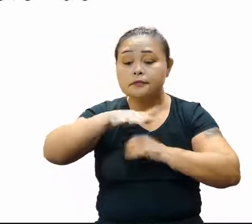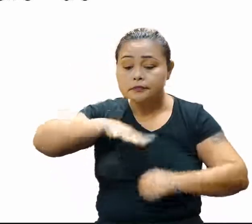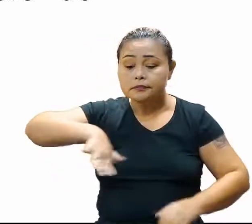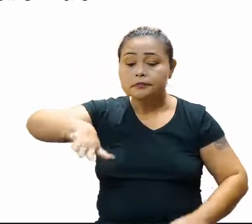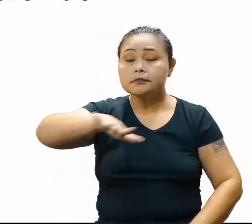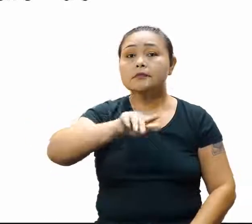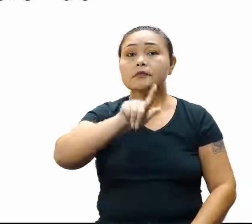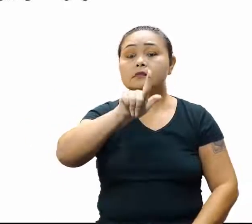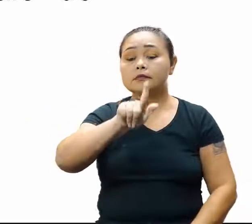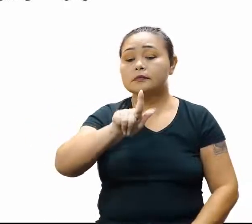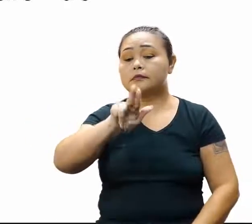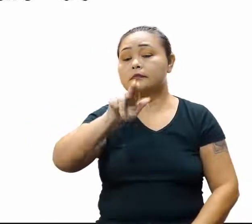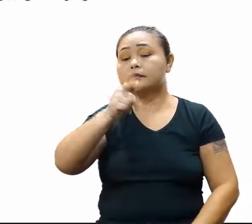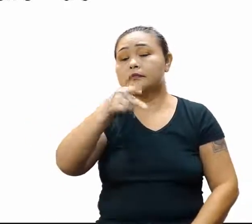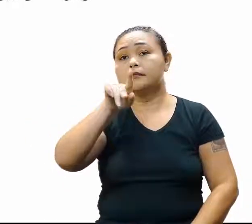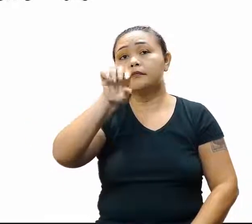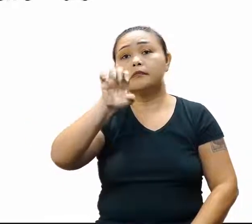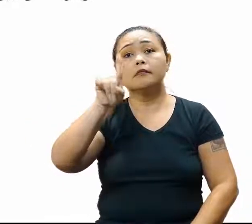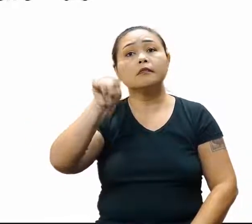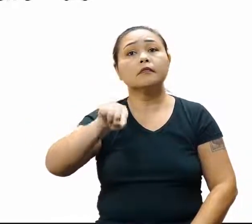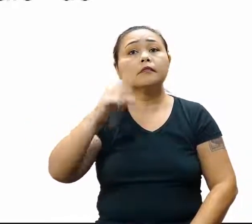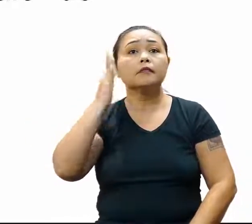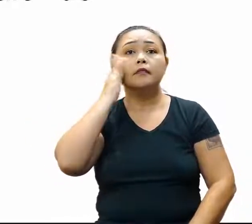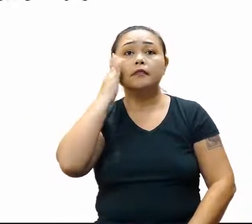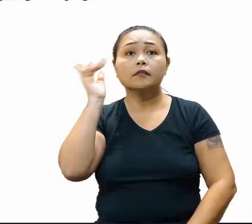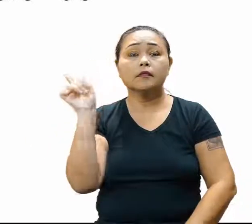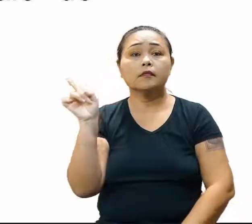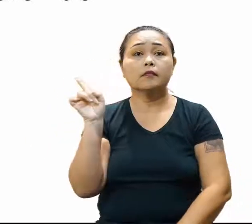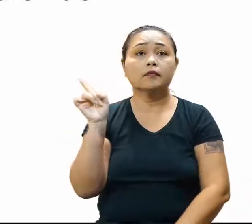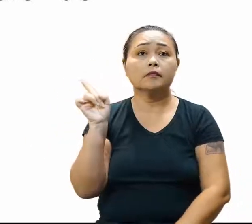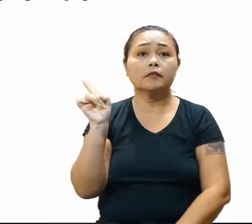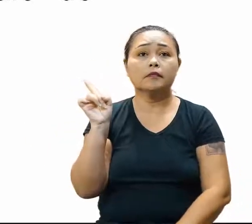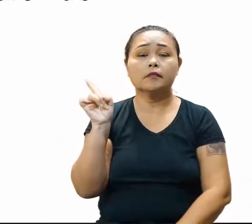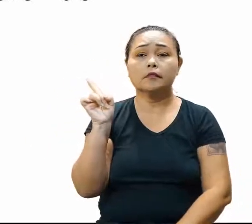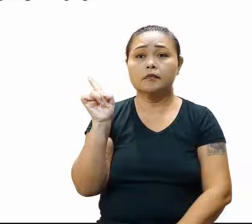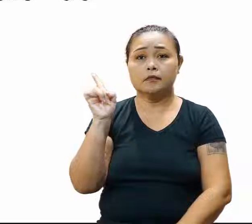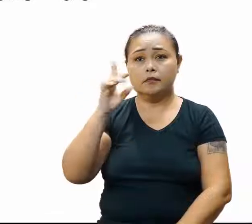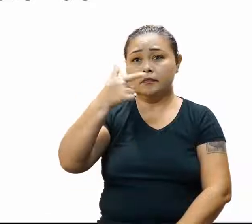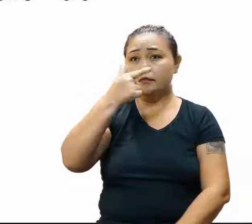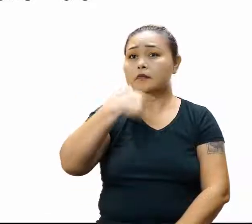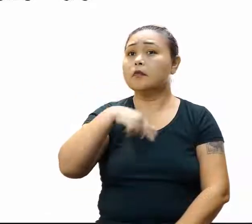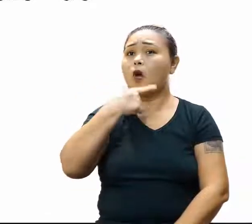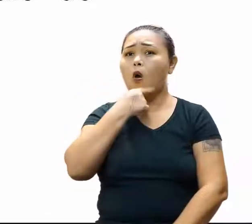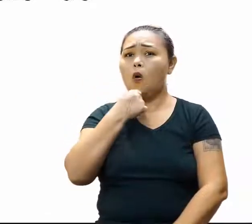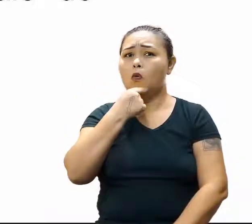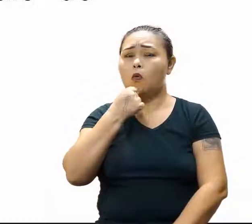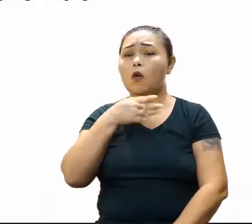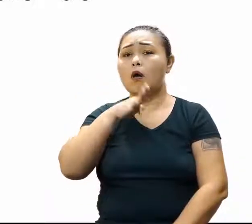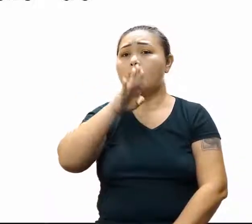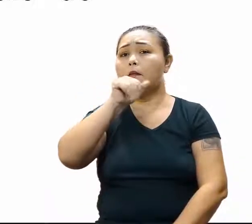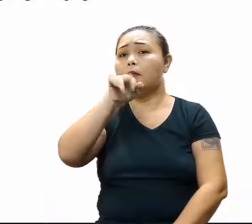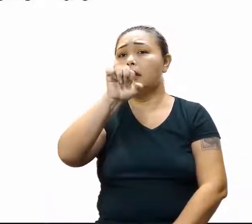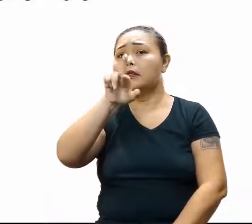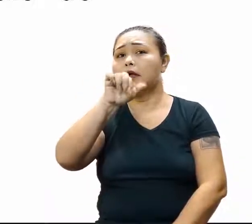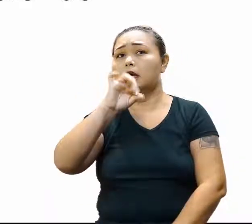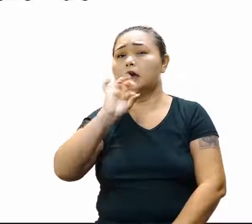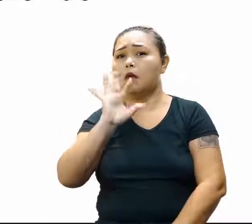Guaporé. Aí você já vê um bandeirante mais equipado, bem